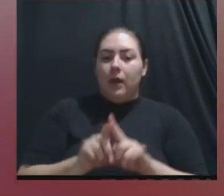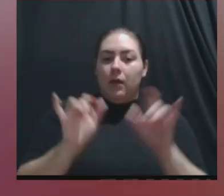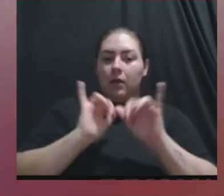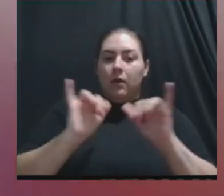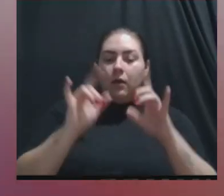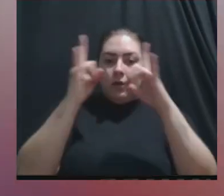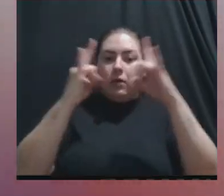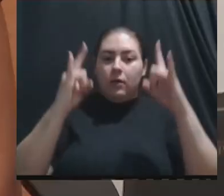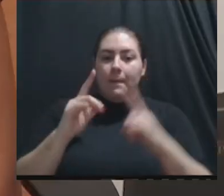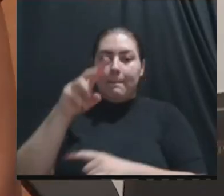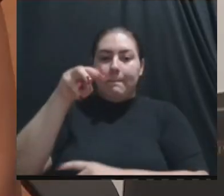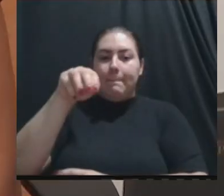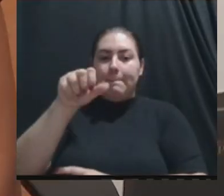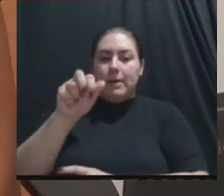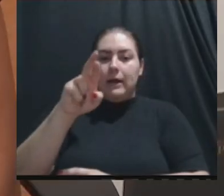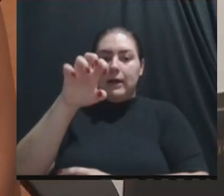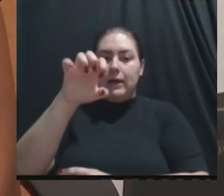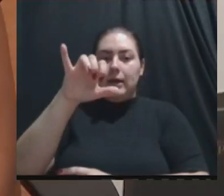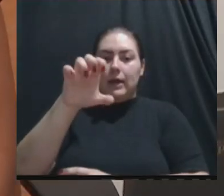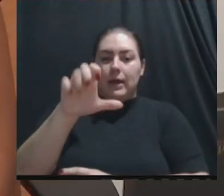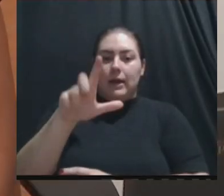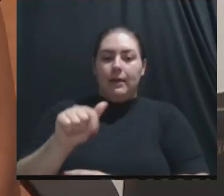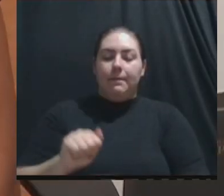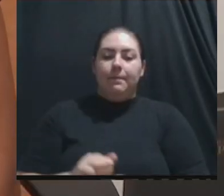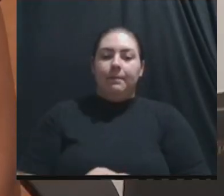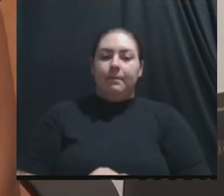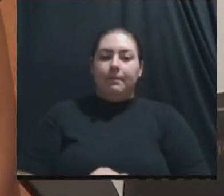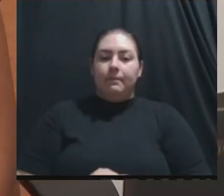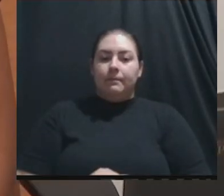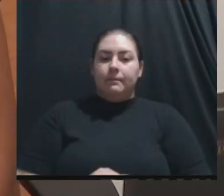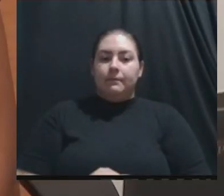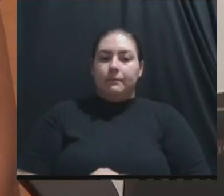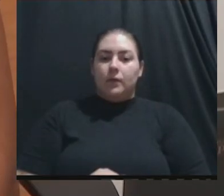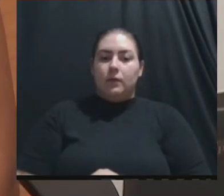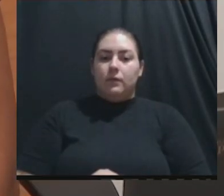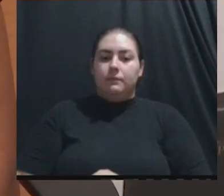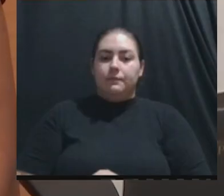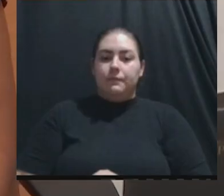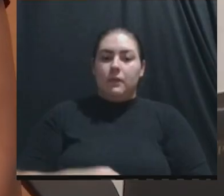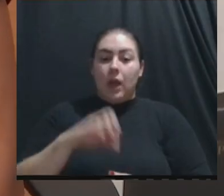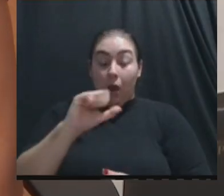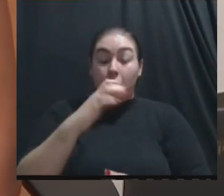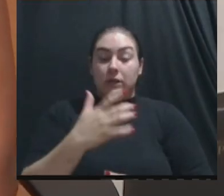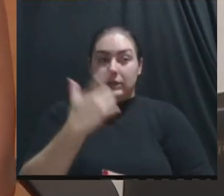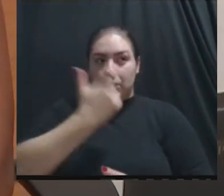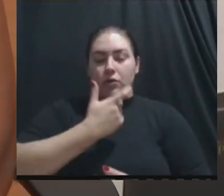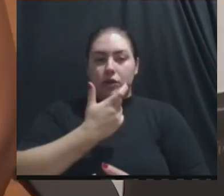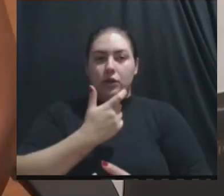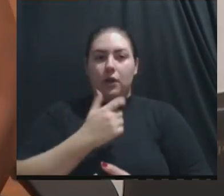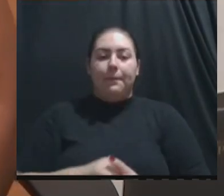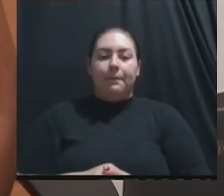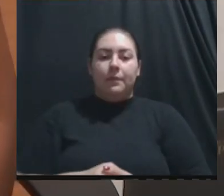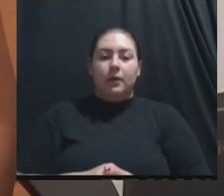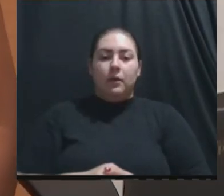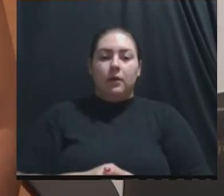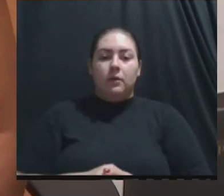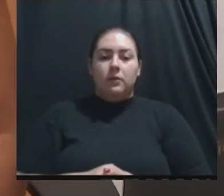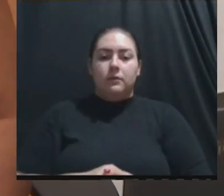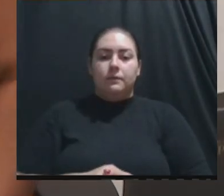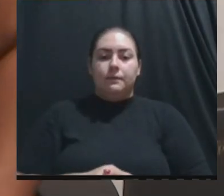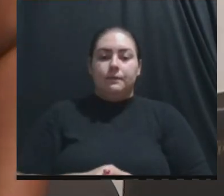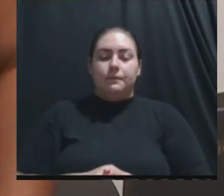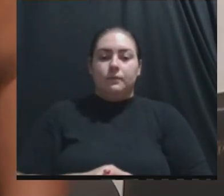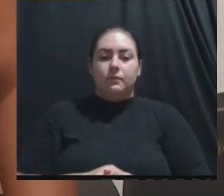lutam pelos seus direitos. Aconteceu o momento de eu estar e hoje permanecer dentro